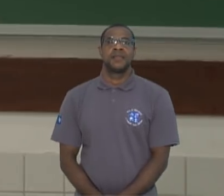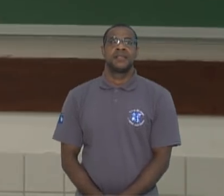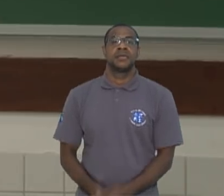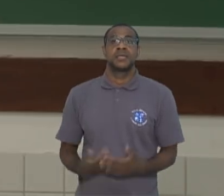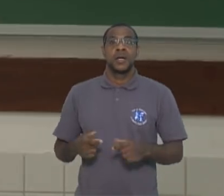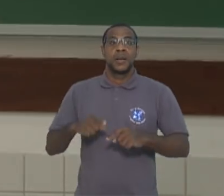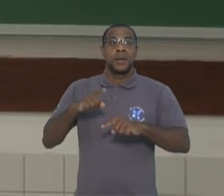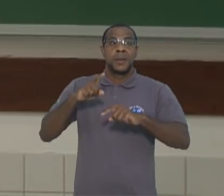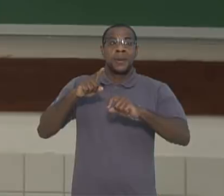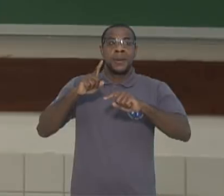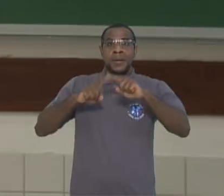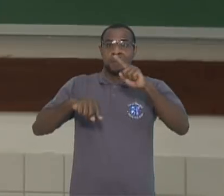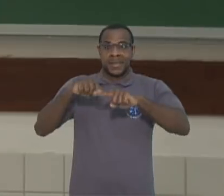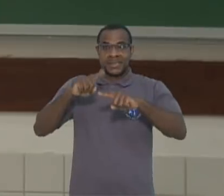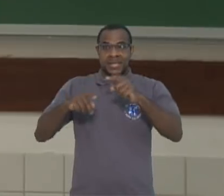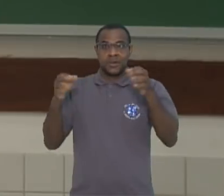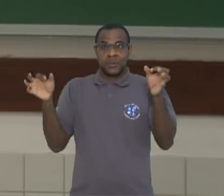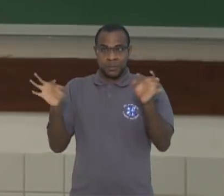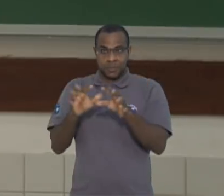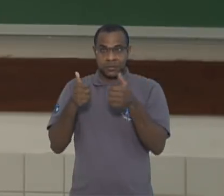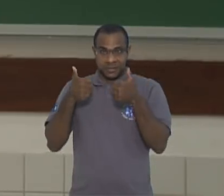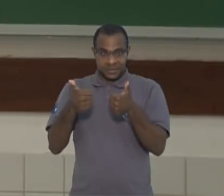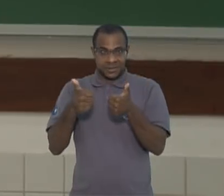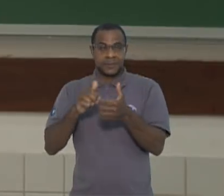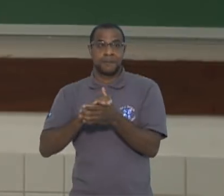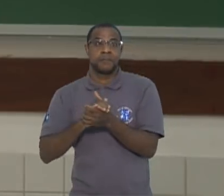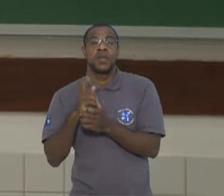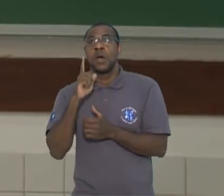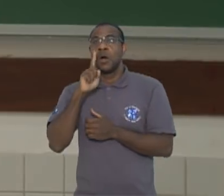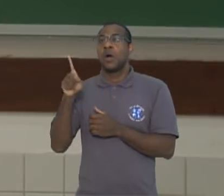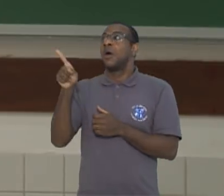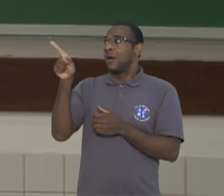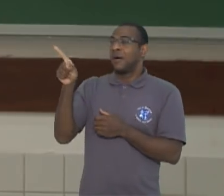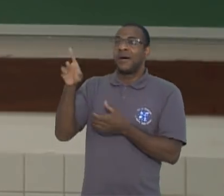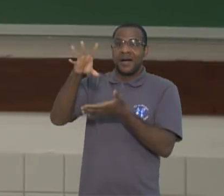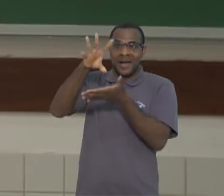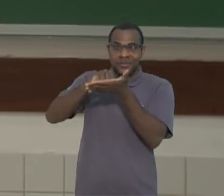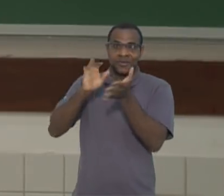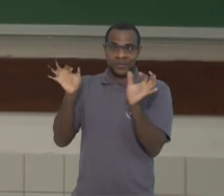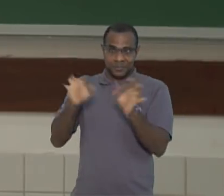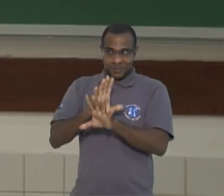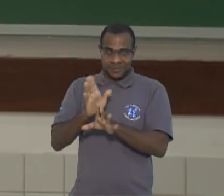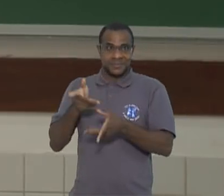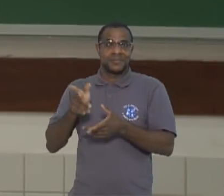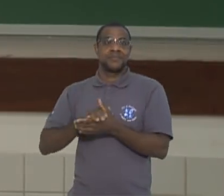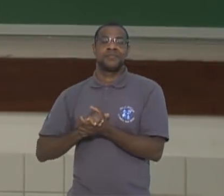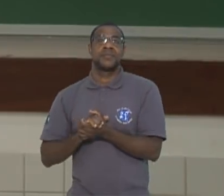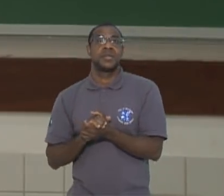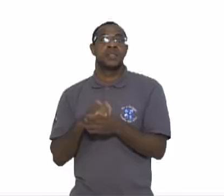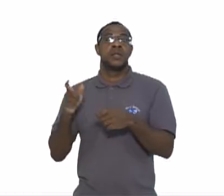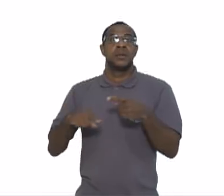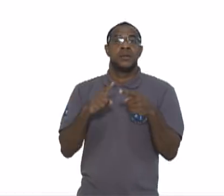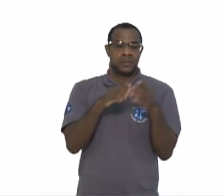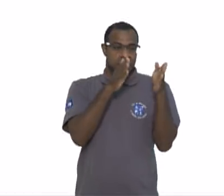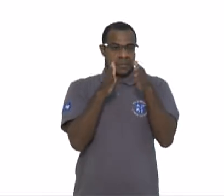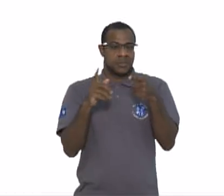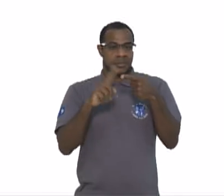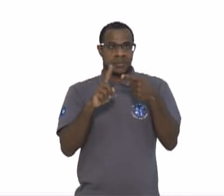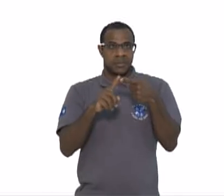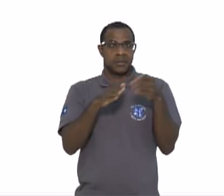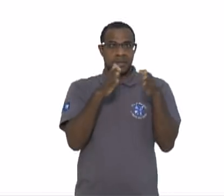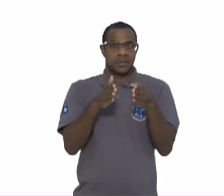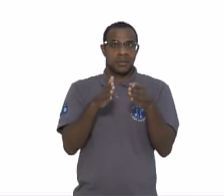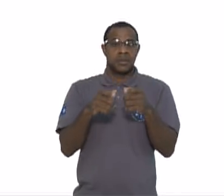materiais aí tudo anotadinho, tudo certinho? Então tá, vamos para o primeiro passo. Ó, passo 1. Em um